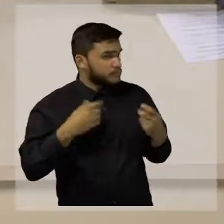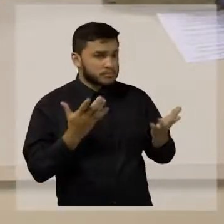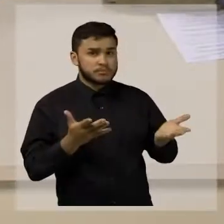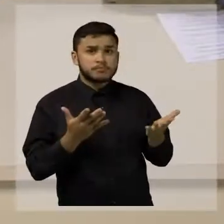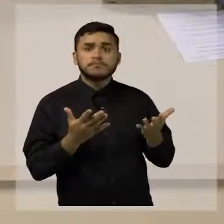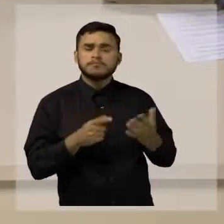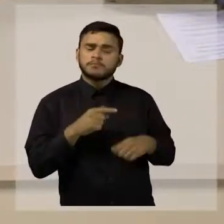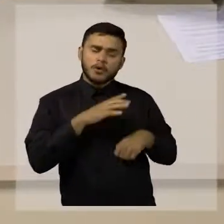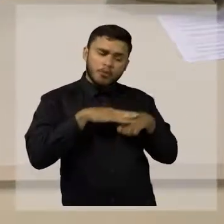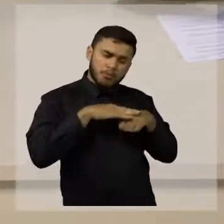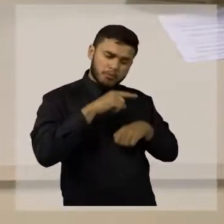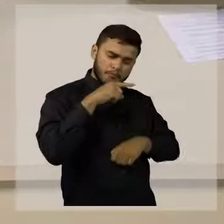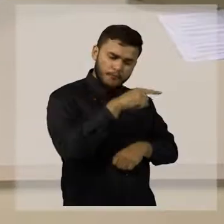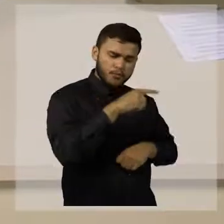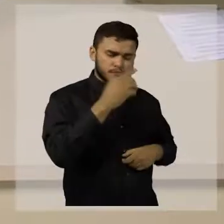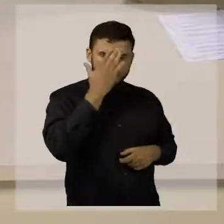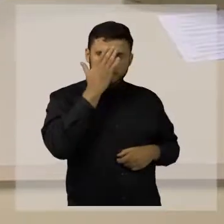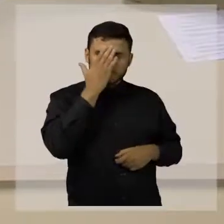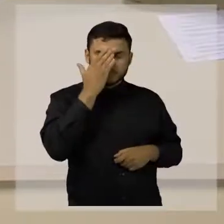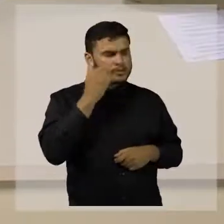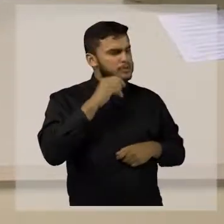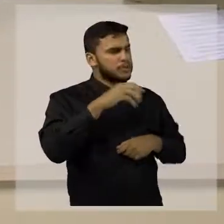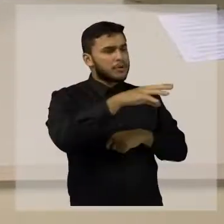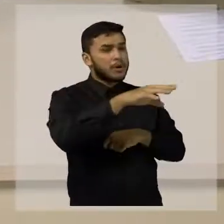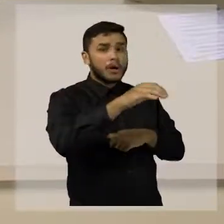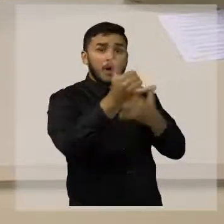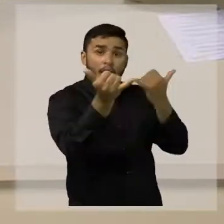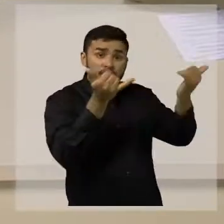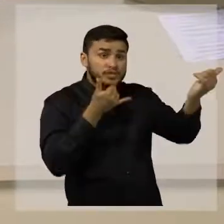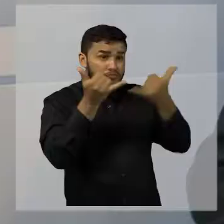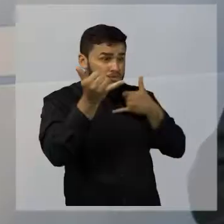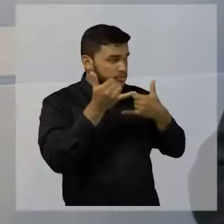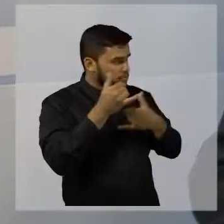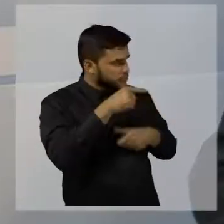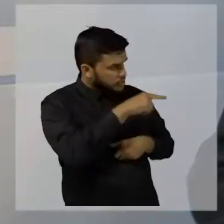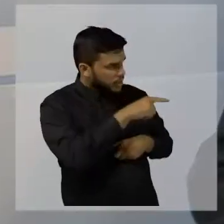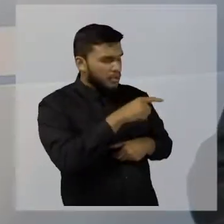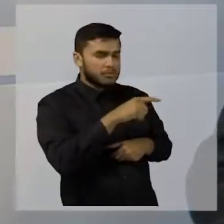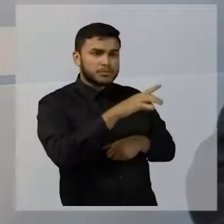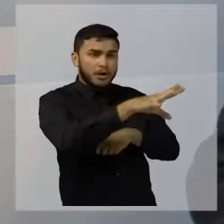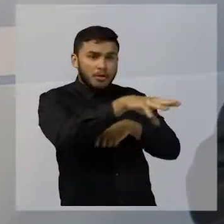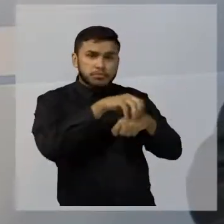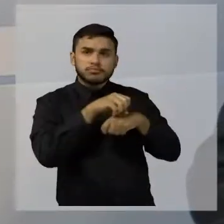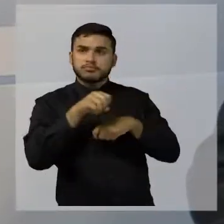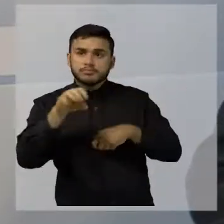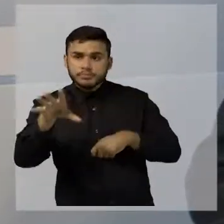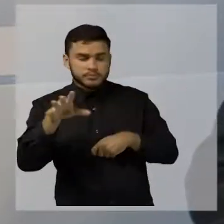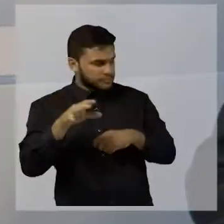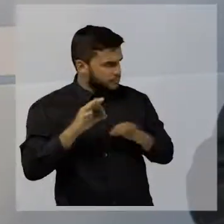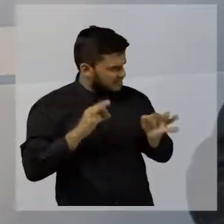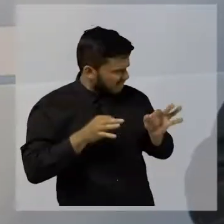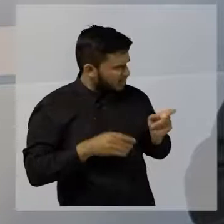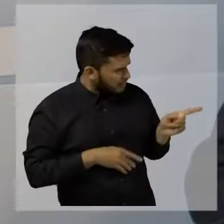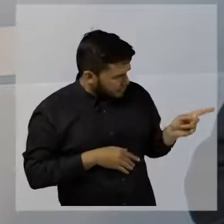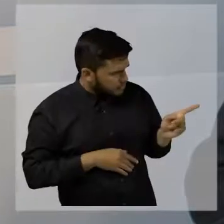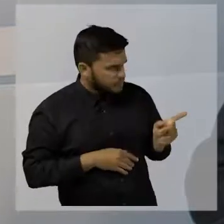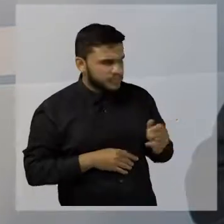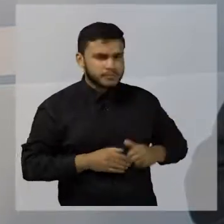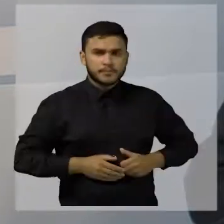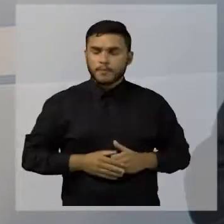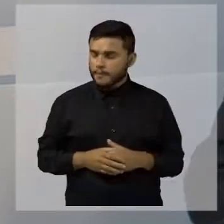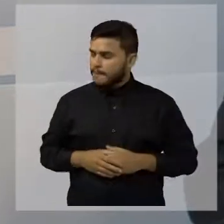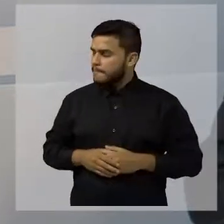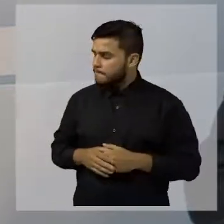de enfatizar e trazê-las aqui, intermediar junto à prefeitura. Na verdade, eu tirei 8.080 votos, eu fui votado em